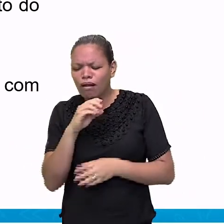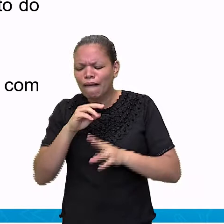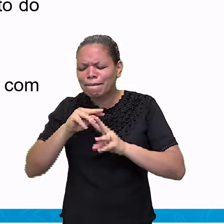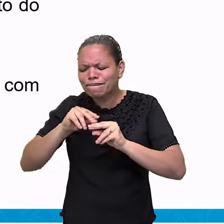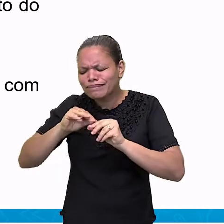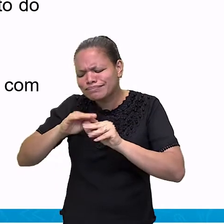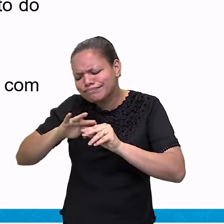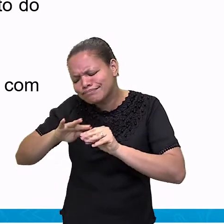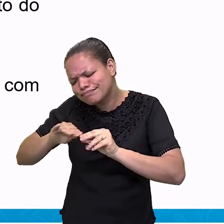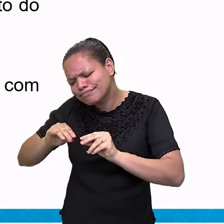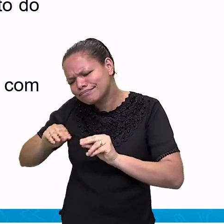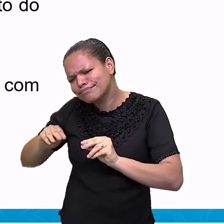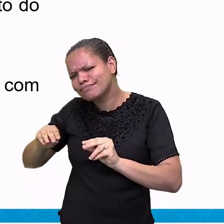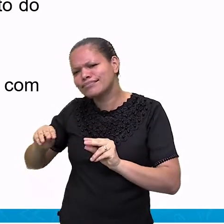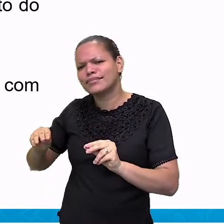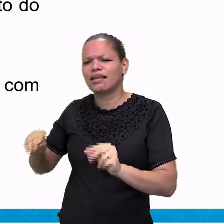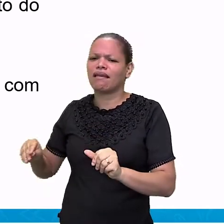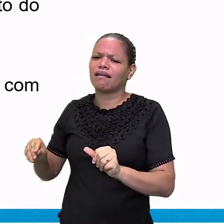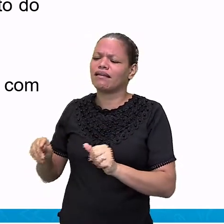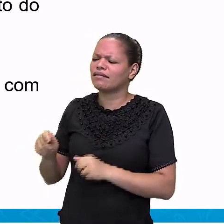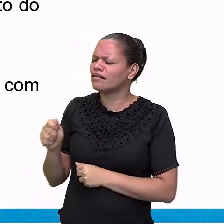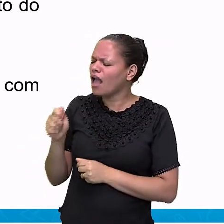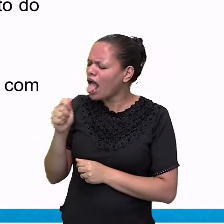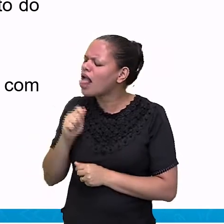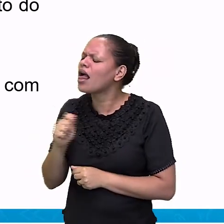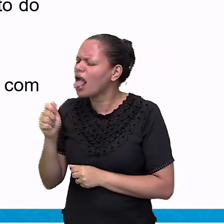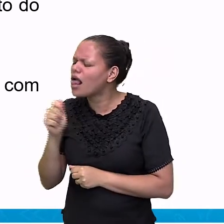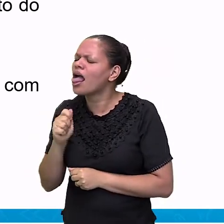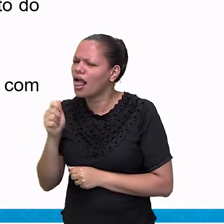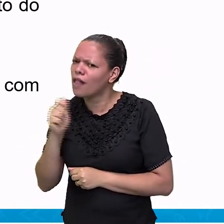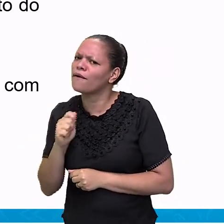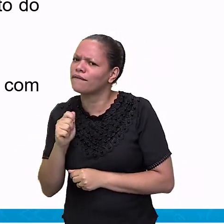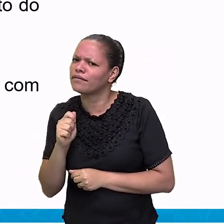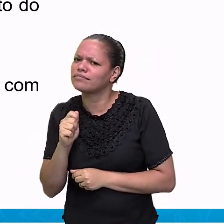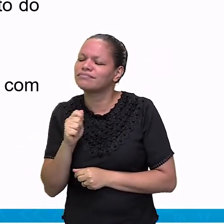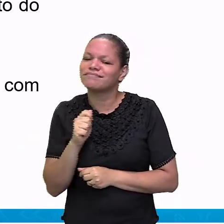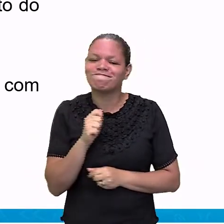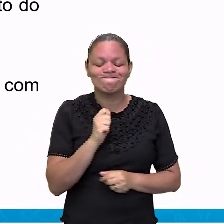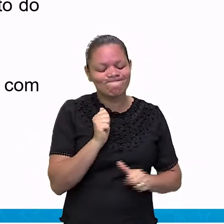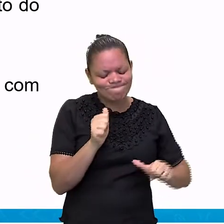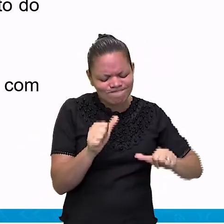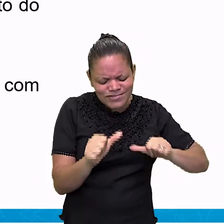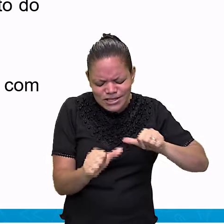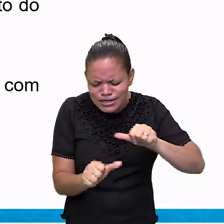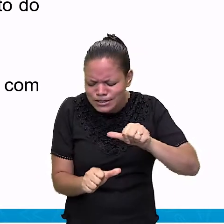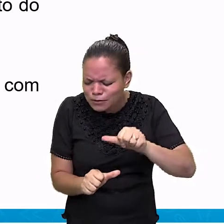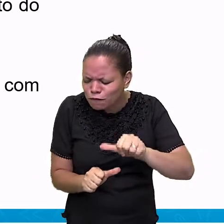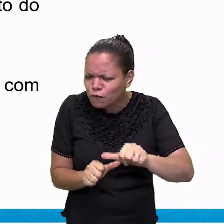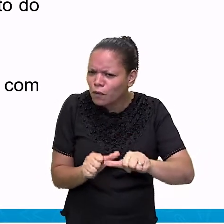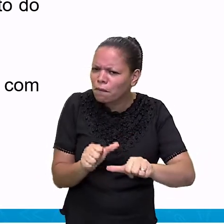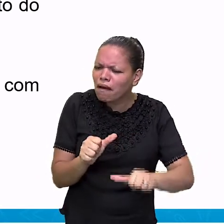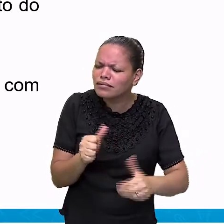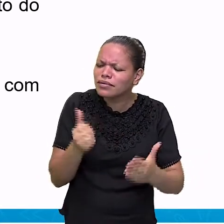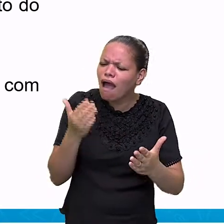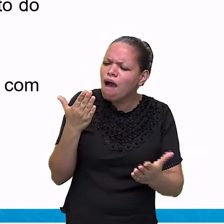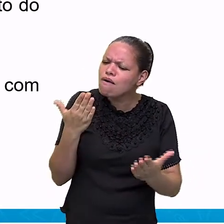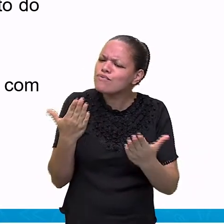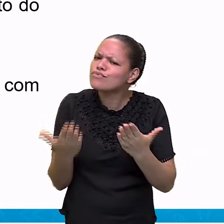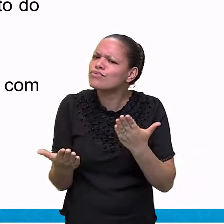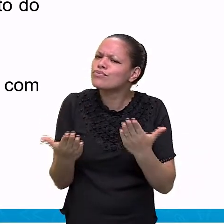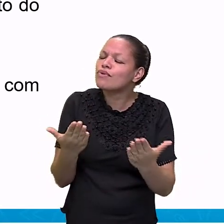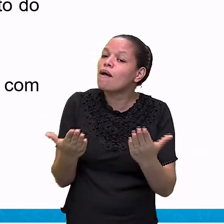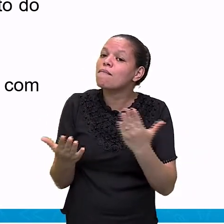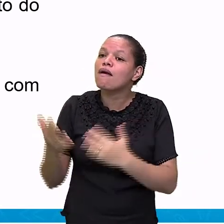compreendeu que as transformações, elas dependem do clima, do local e